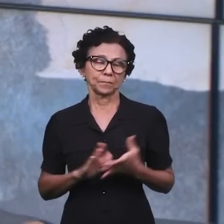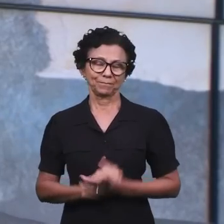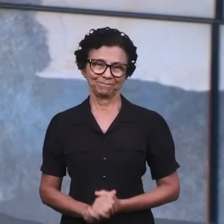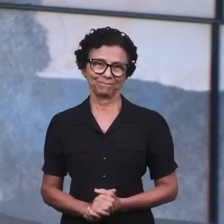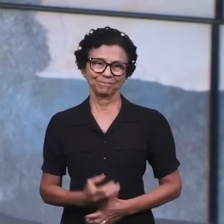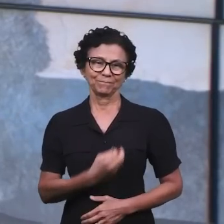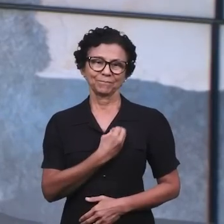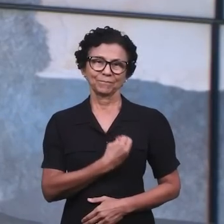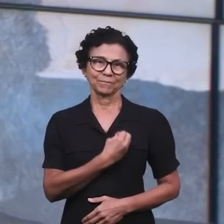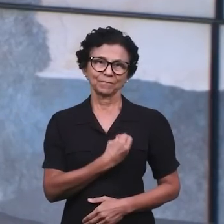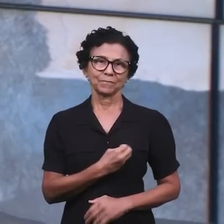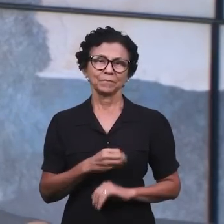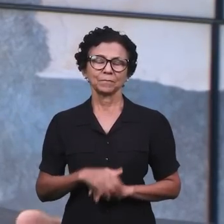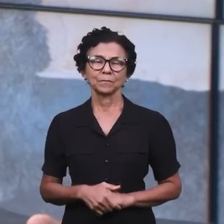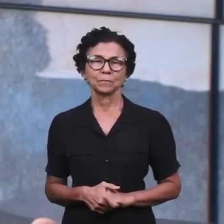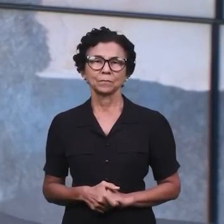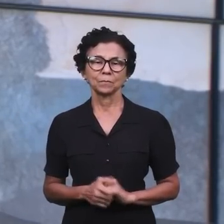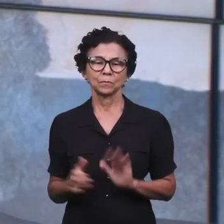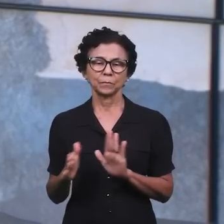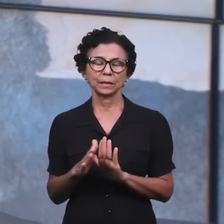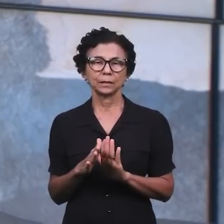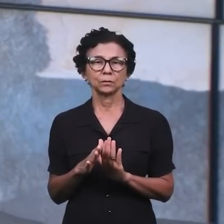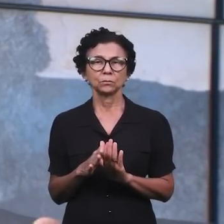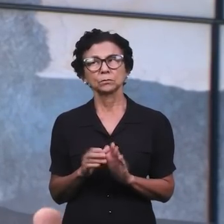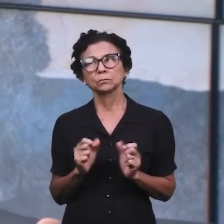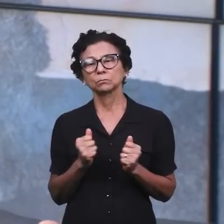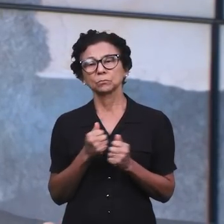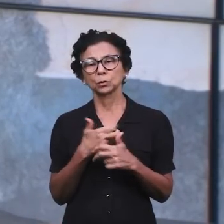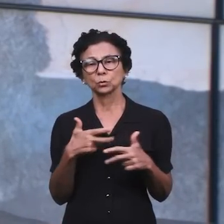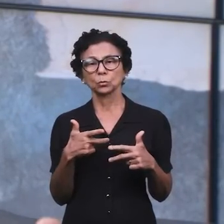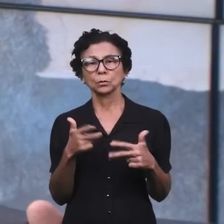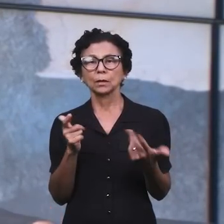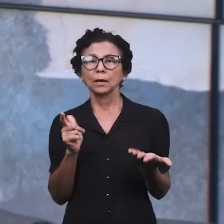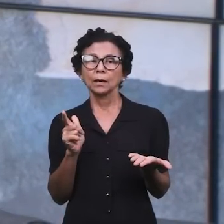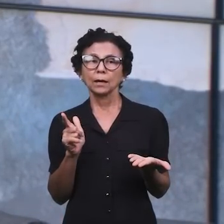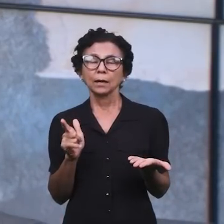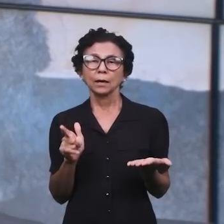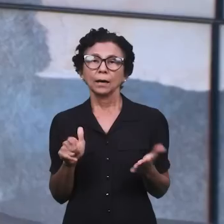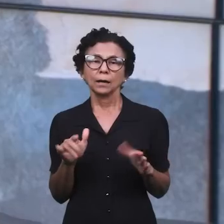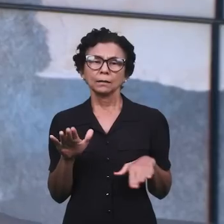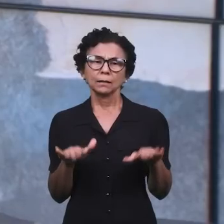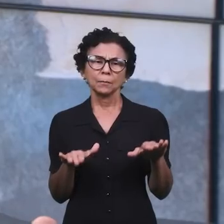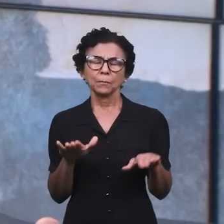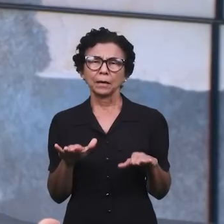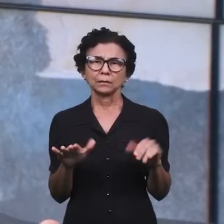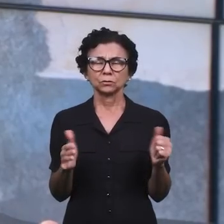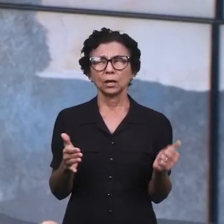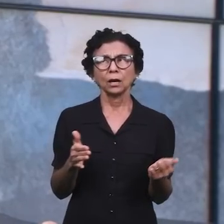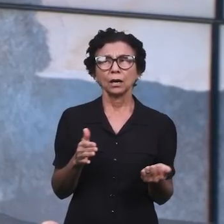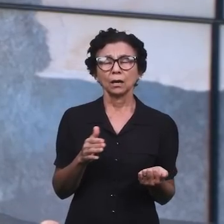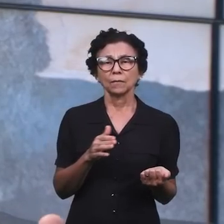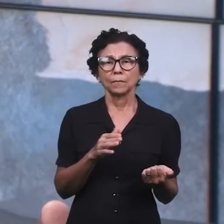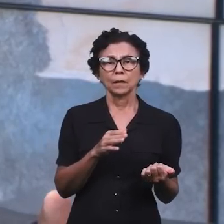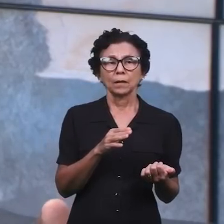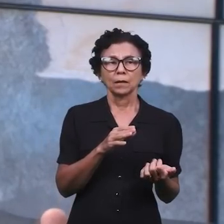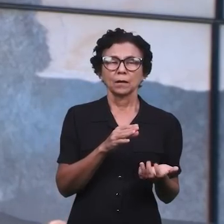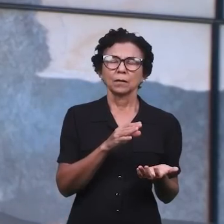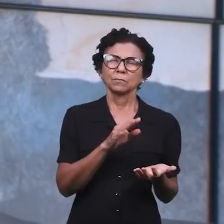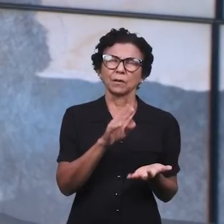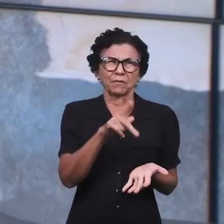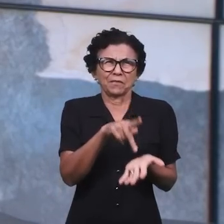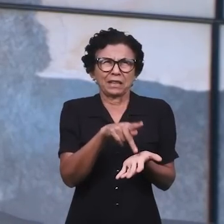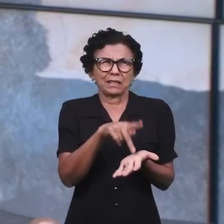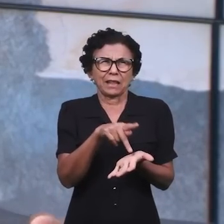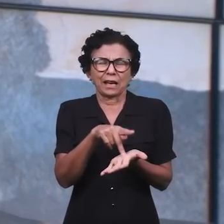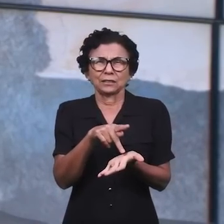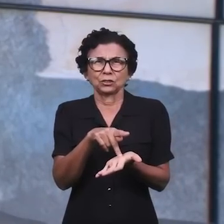de relativismos. As pessoas, muitas vezes, dizem que não existe uma verdade absoluta. Dizem que a